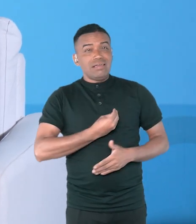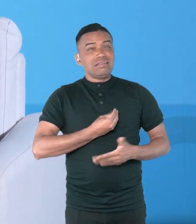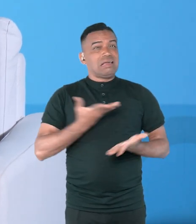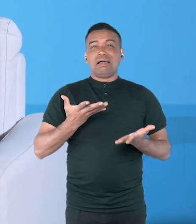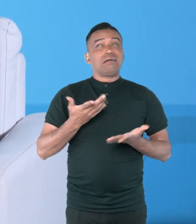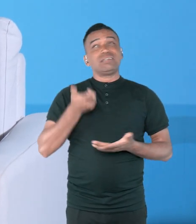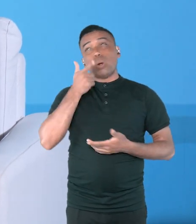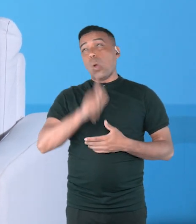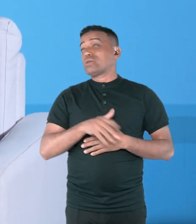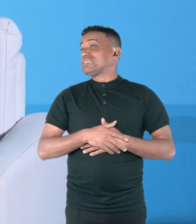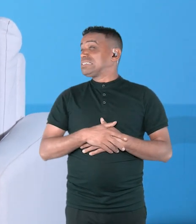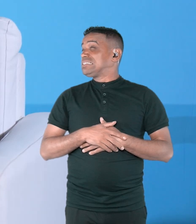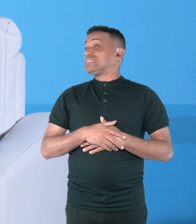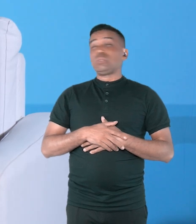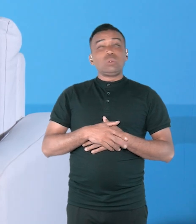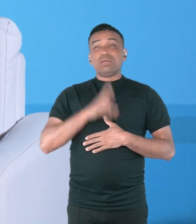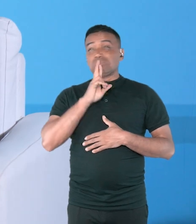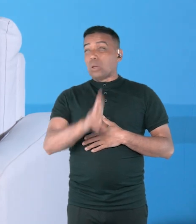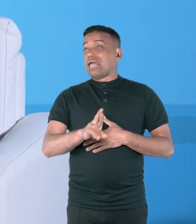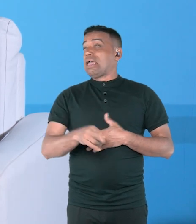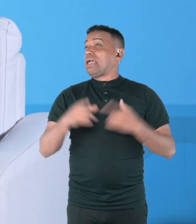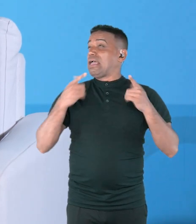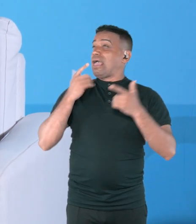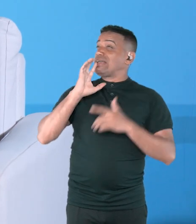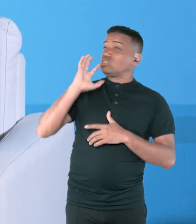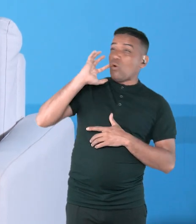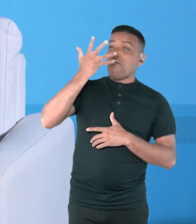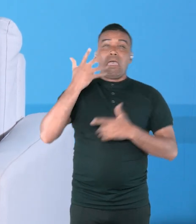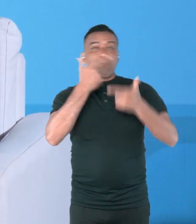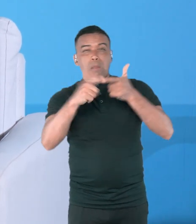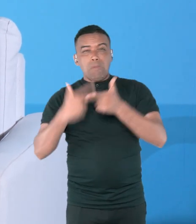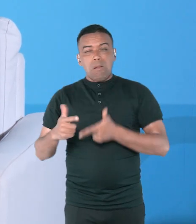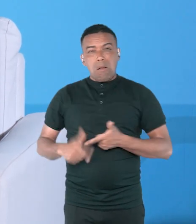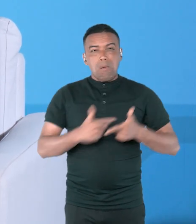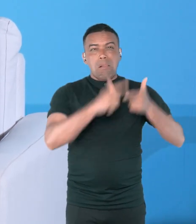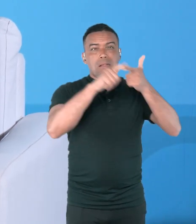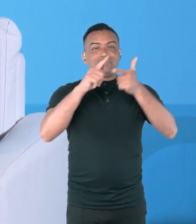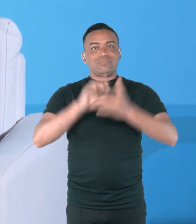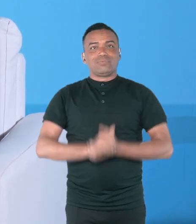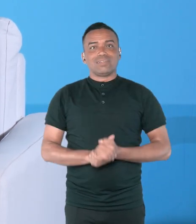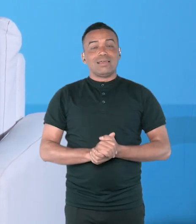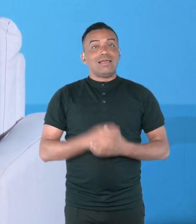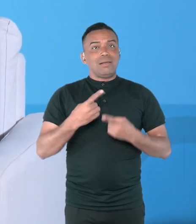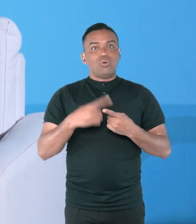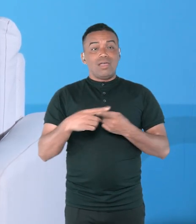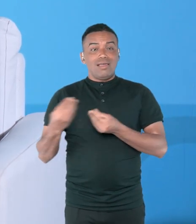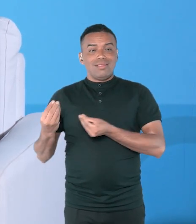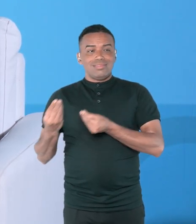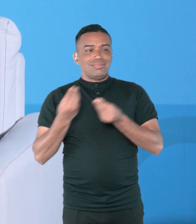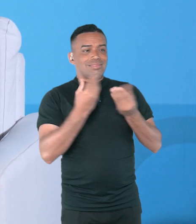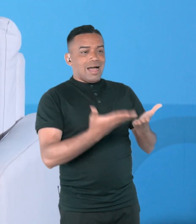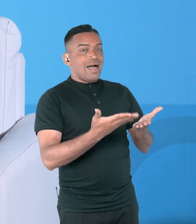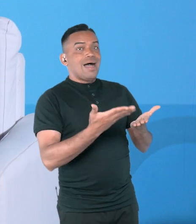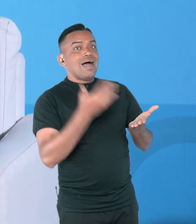eu não posso com o tempo nublado por muito tempo. E uma hora ele fala assim, peraí, porque ele dá para